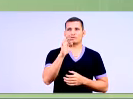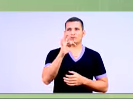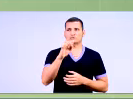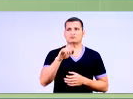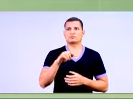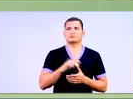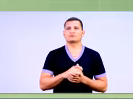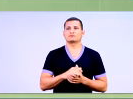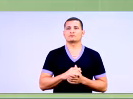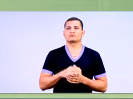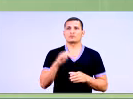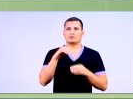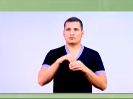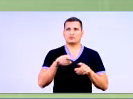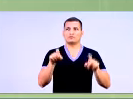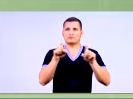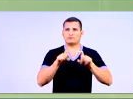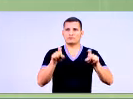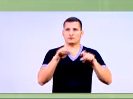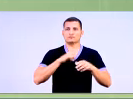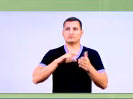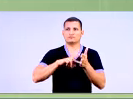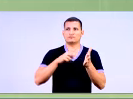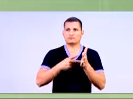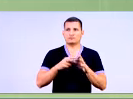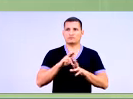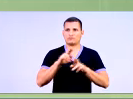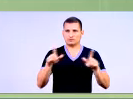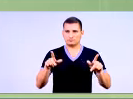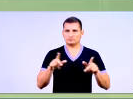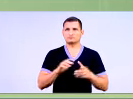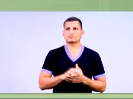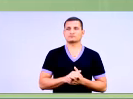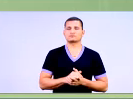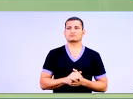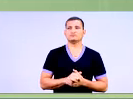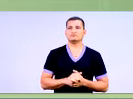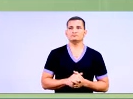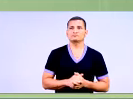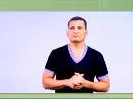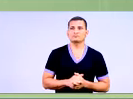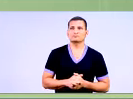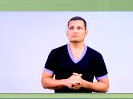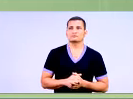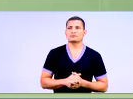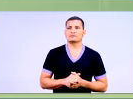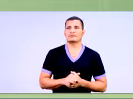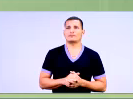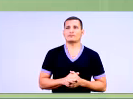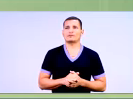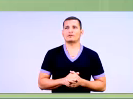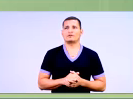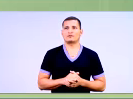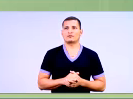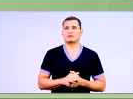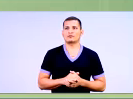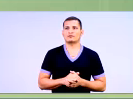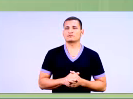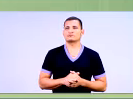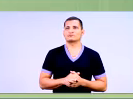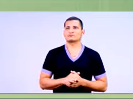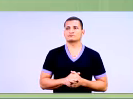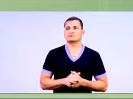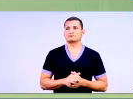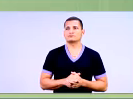informática tem um outro significado diferente, né, do significado que a gente usa em inglês. Aqui, host, qualquer máquina